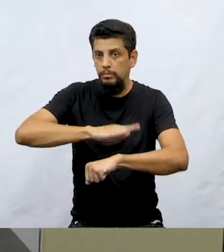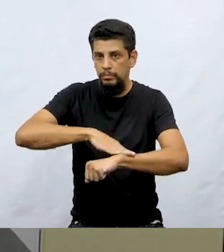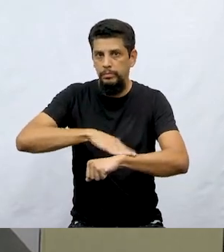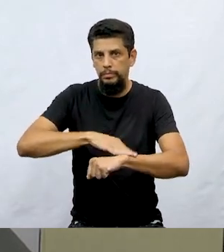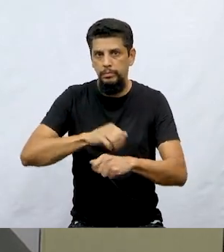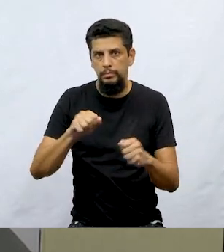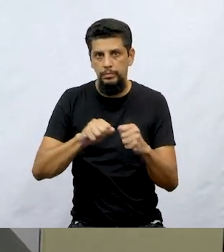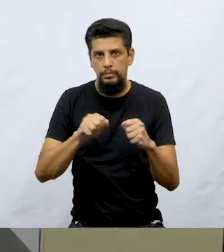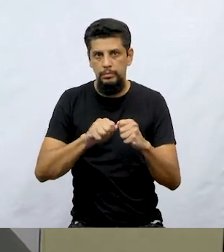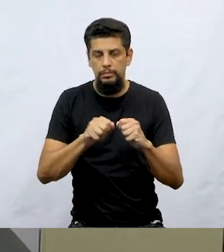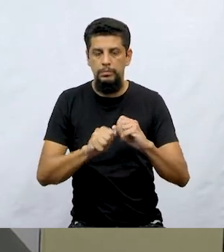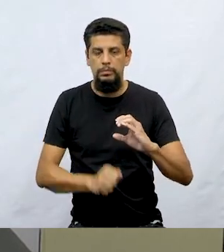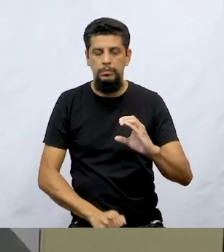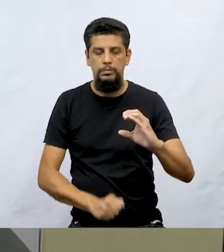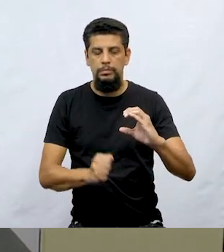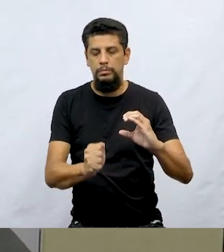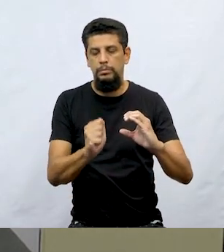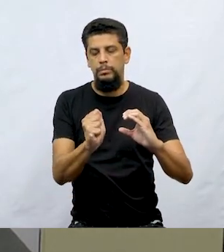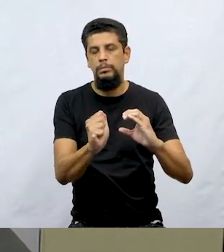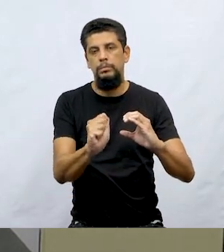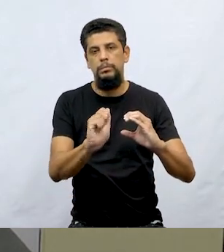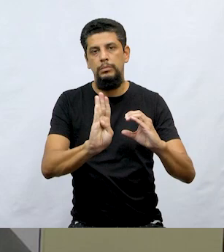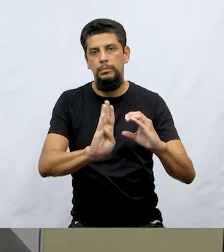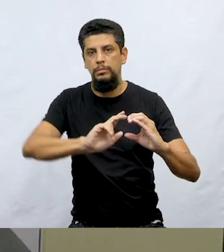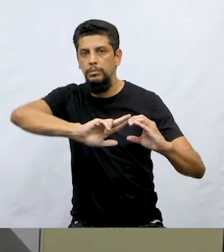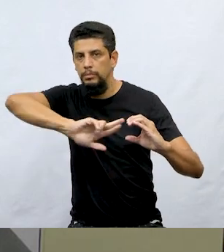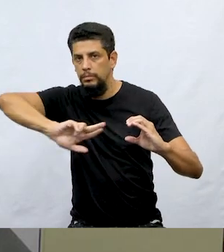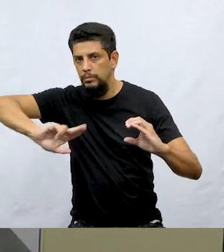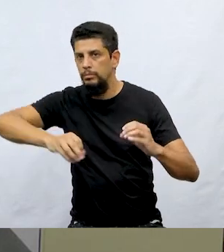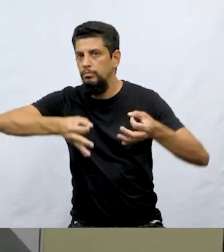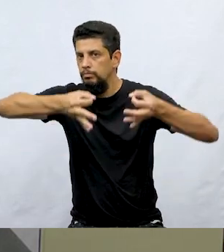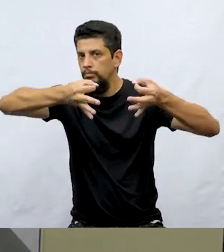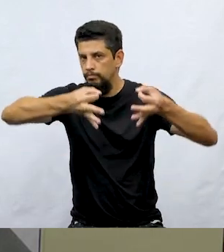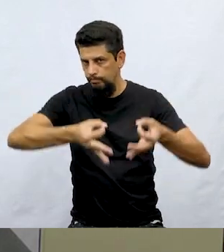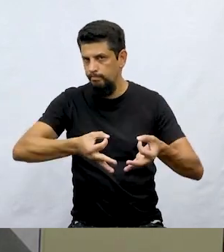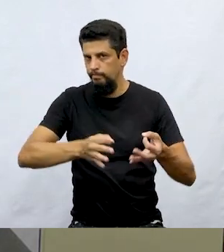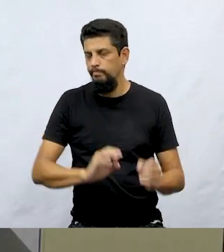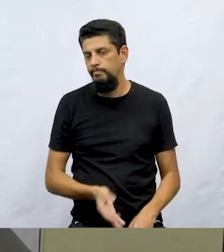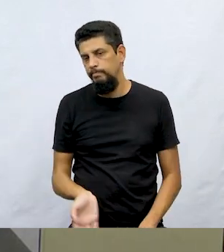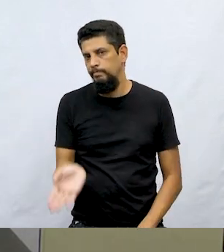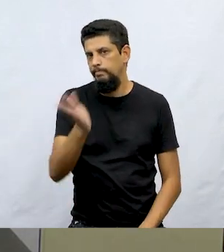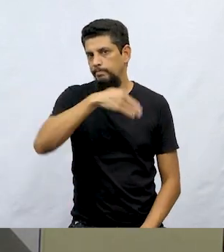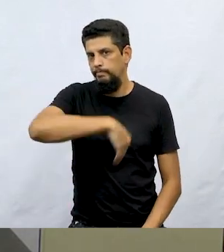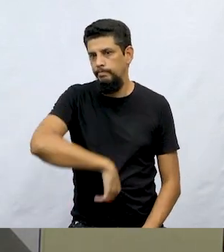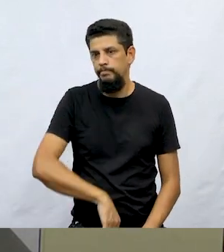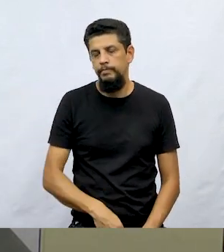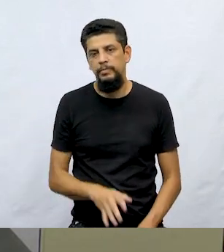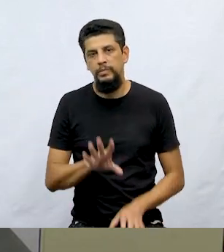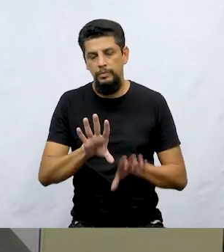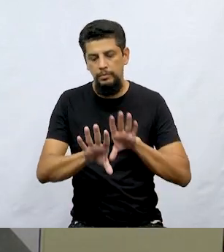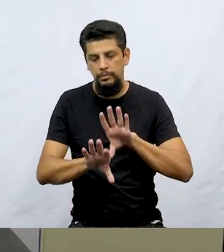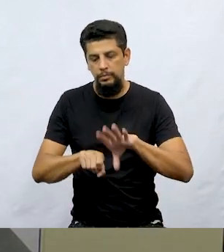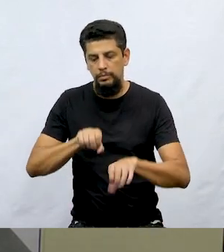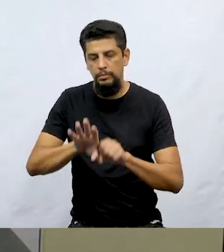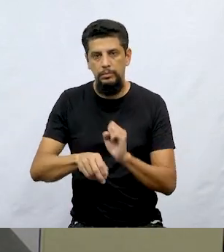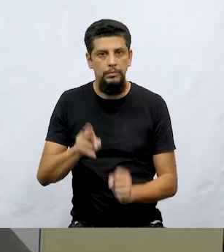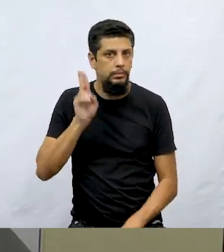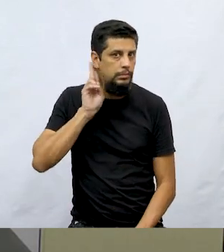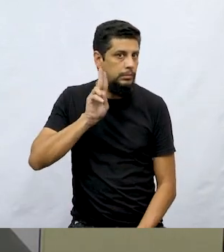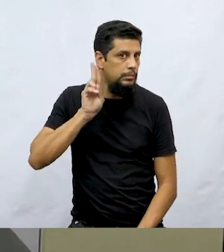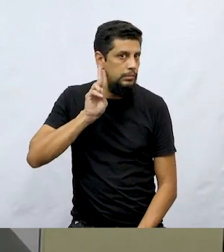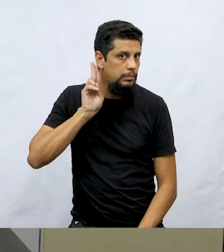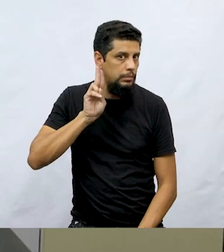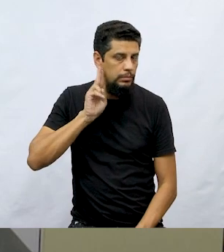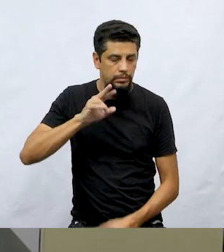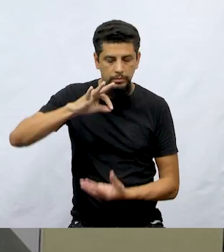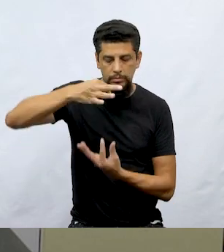momento de construção das fichas, certo? Então, vamos lá, prof. Então, nós vamos pegar a folha de sulfite